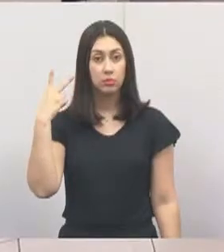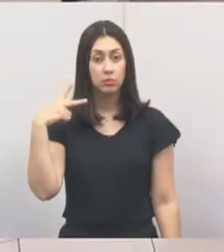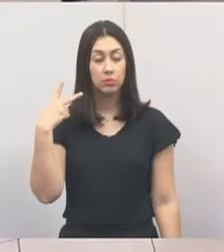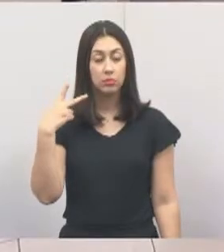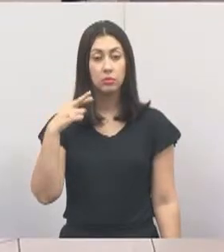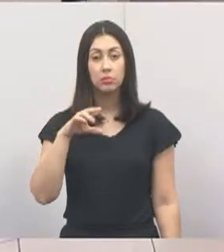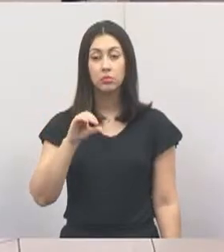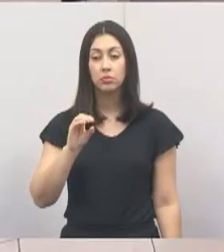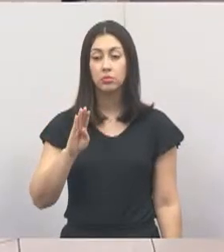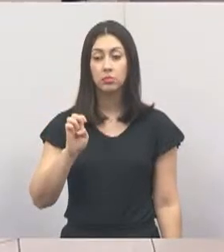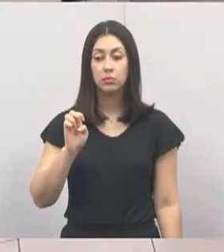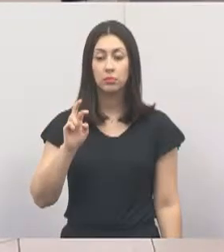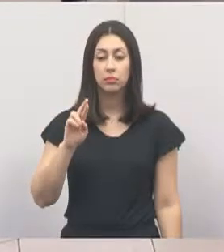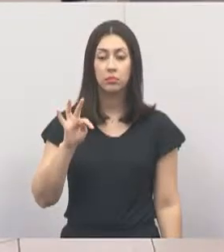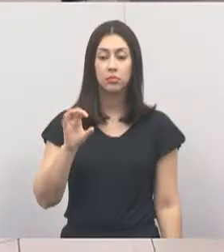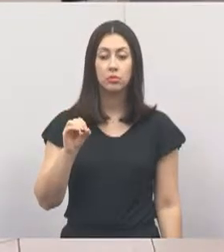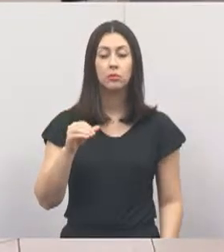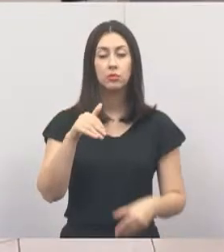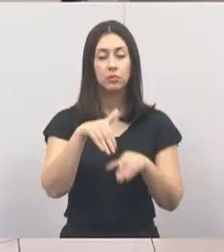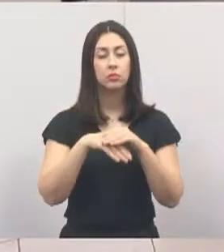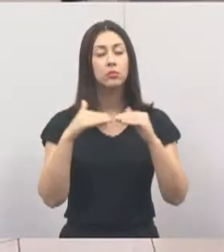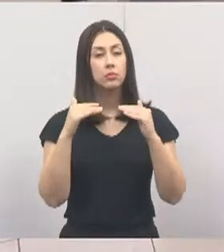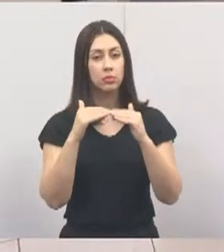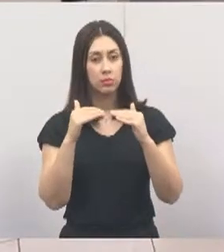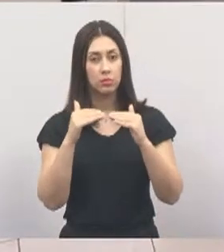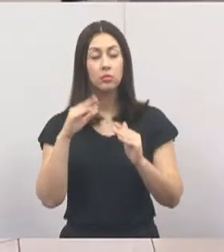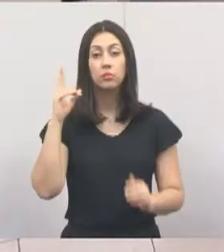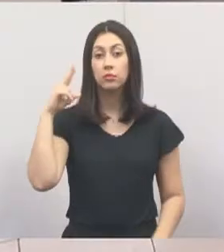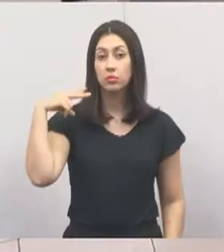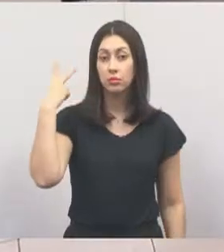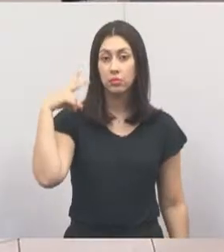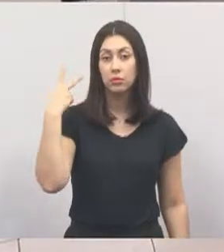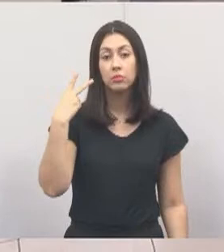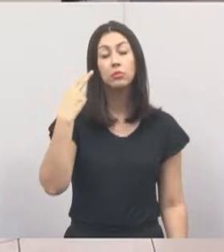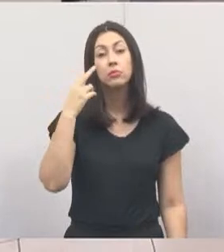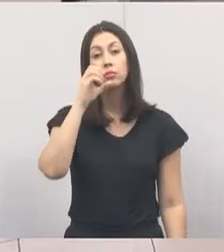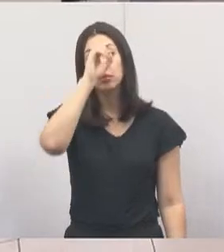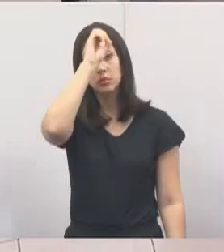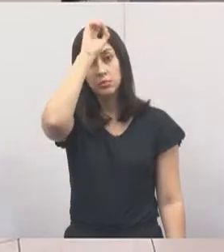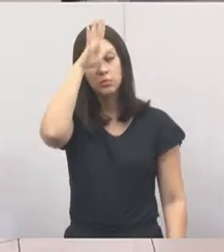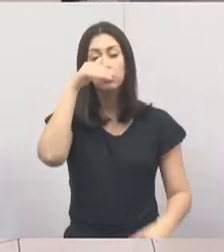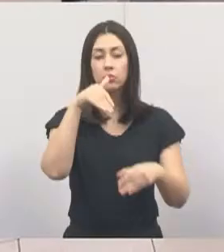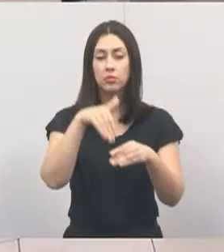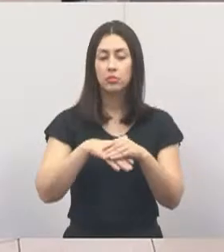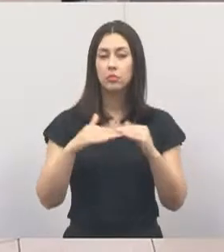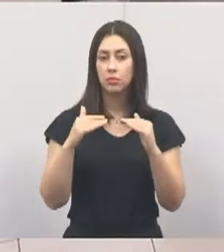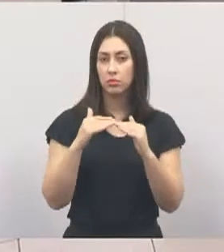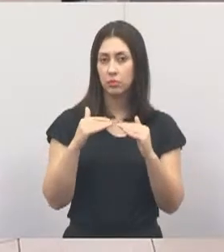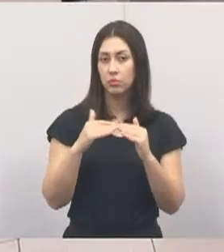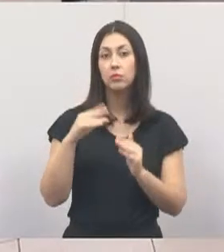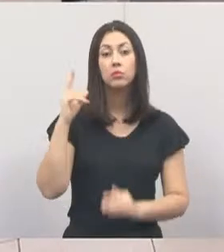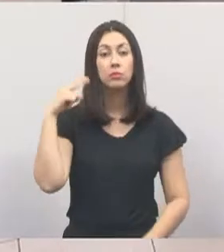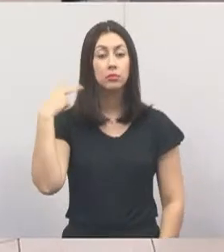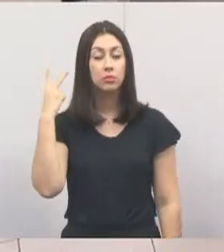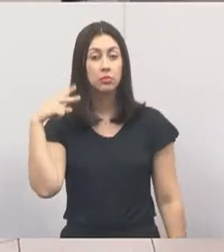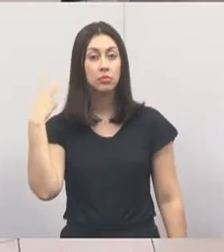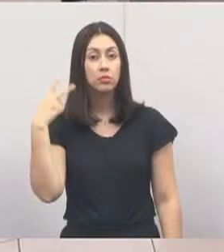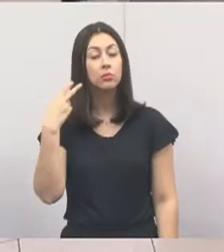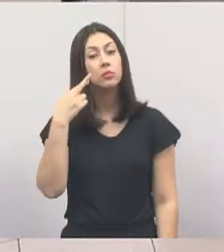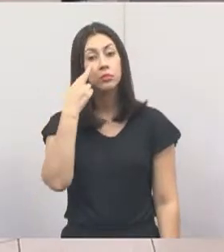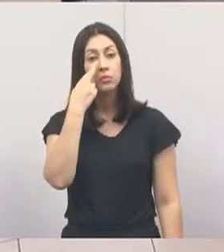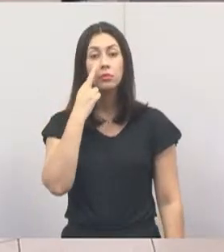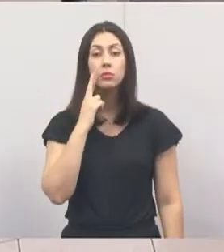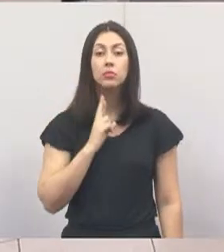vereador Roberto Abreu? Sou favorável. Como vota o vereador Rodrigo Salomão? Favorável. Como vota o vereador